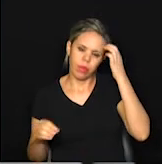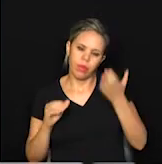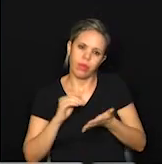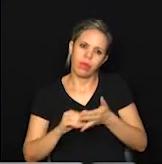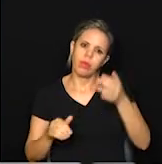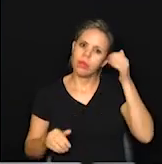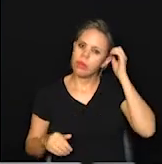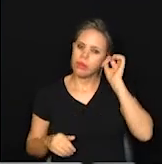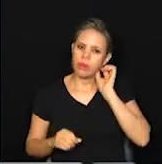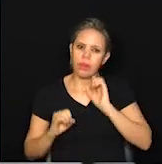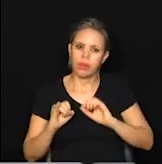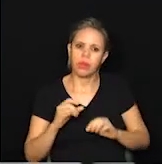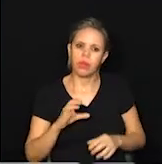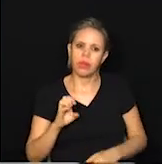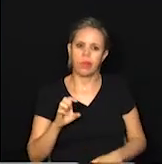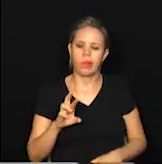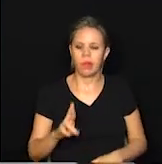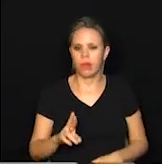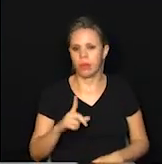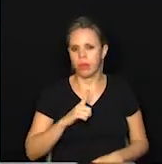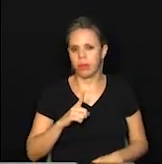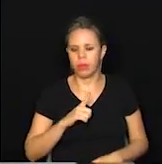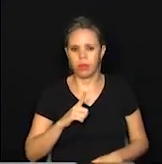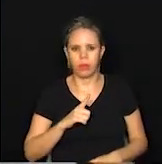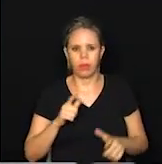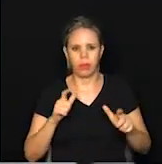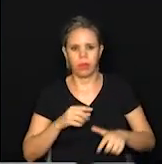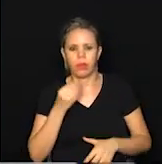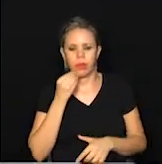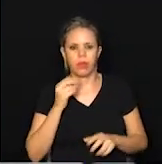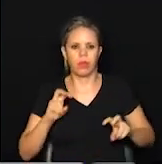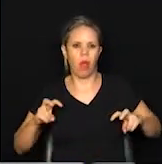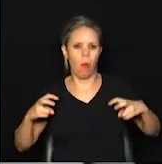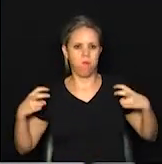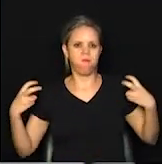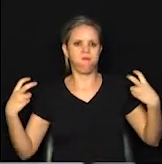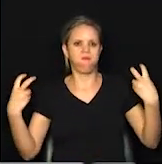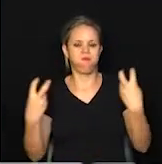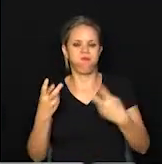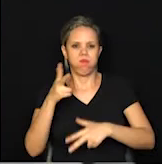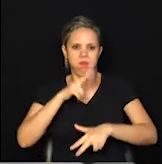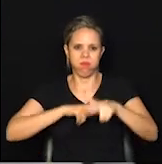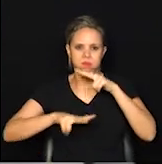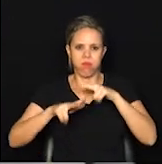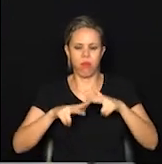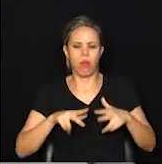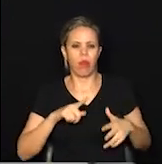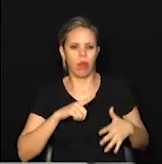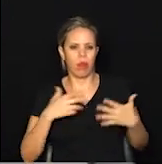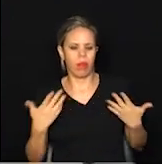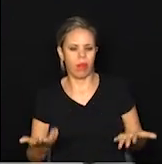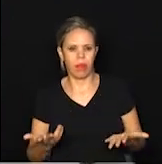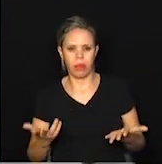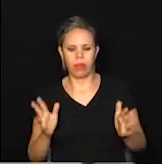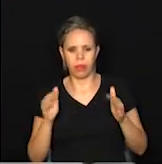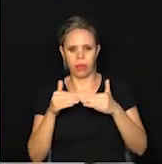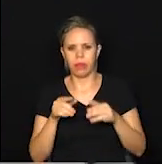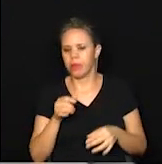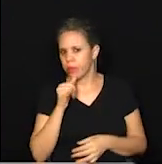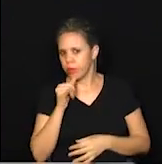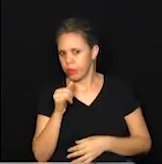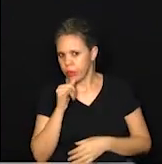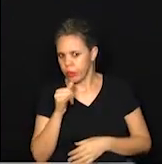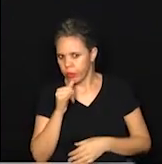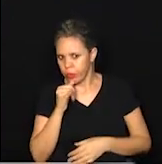Vanin se no CIAR teremos espaço no ginásio para as artes marciais, mais especificamente